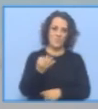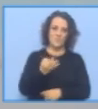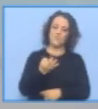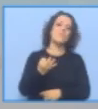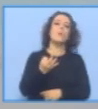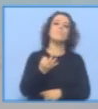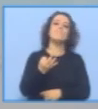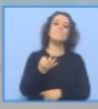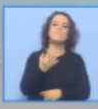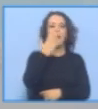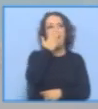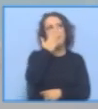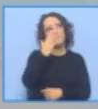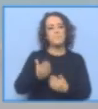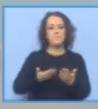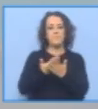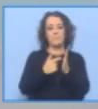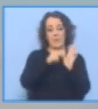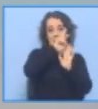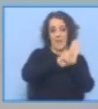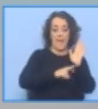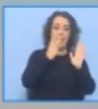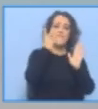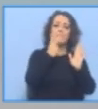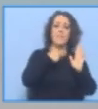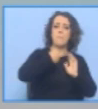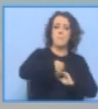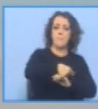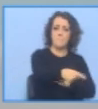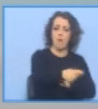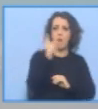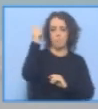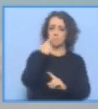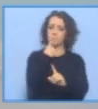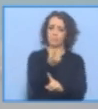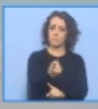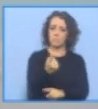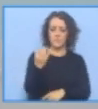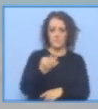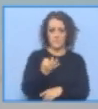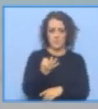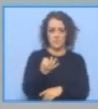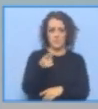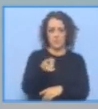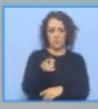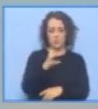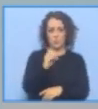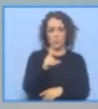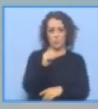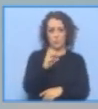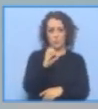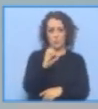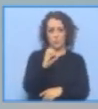uma sugestão, ao fim e ao cabo, são regras de vida que ele dirige precisamente a estes colossenses,